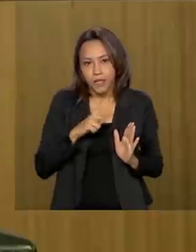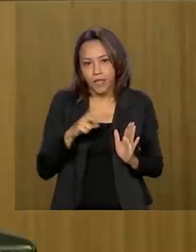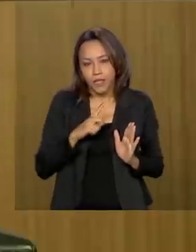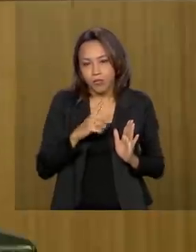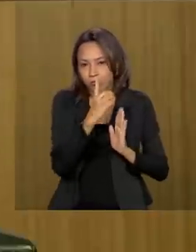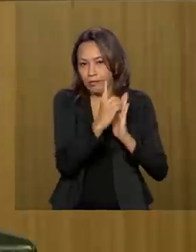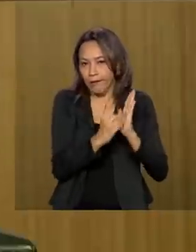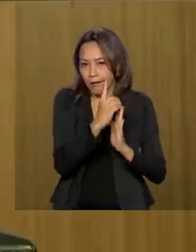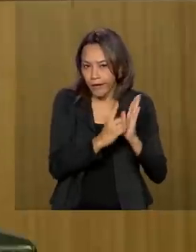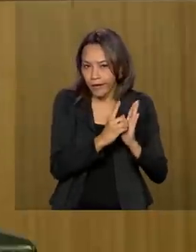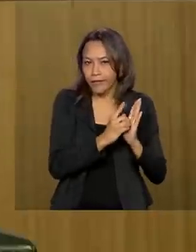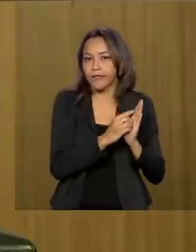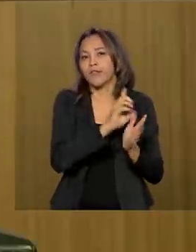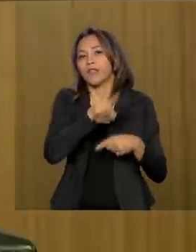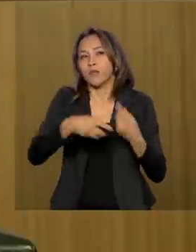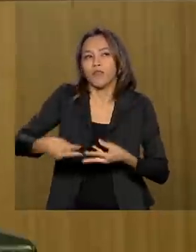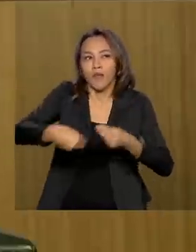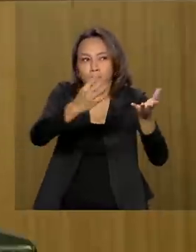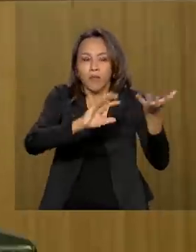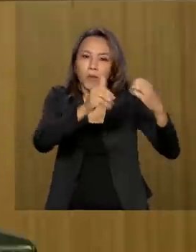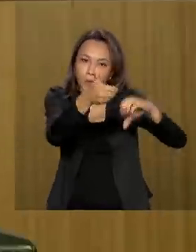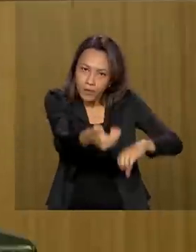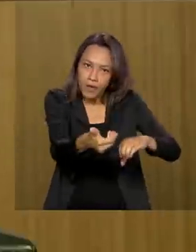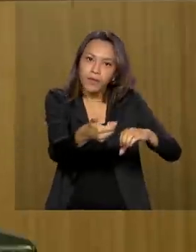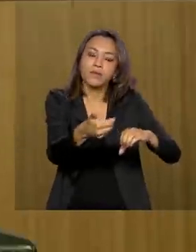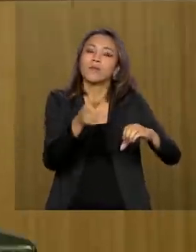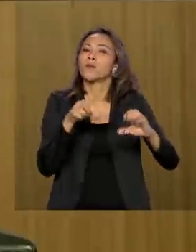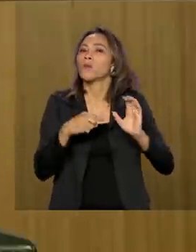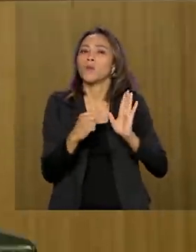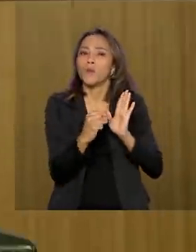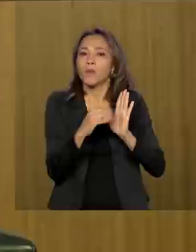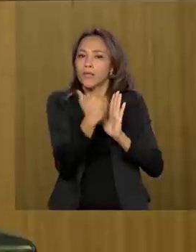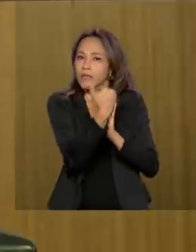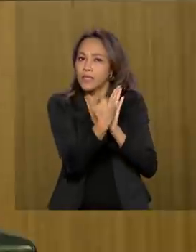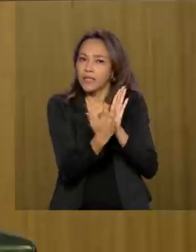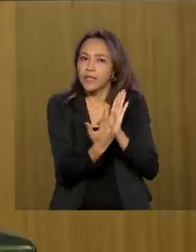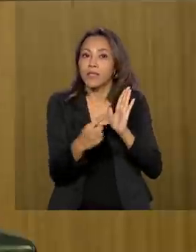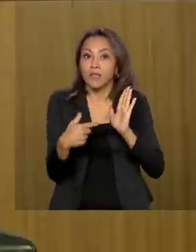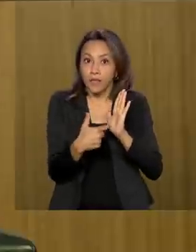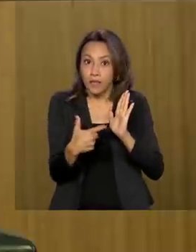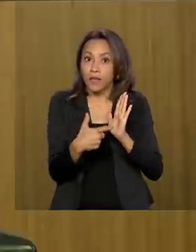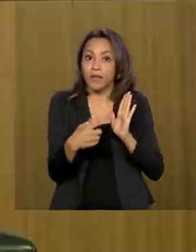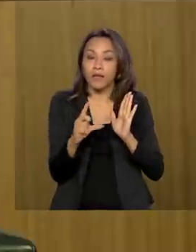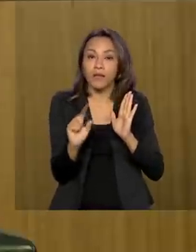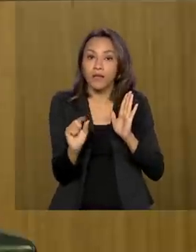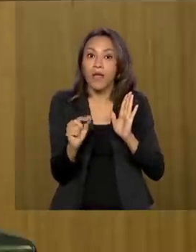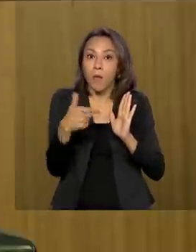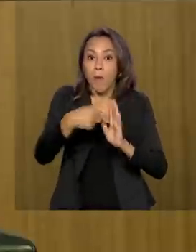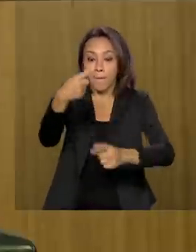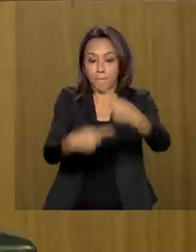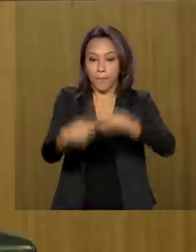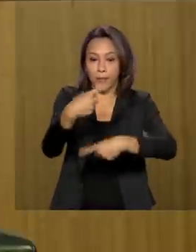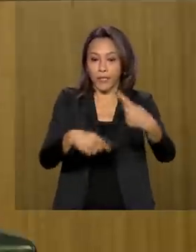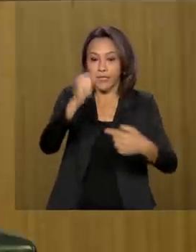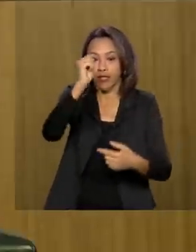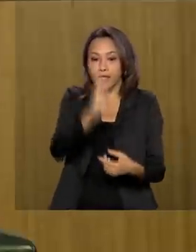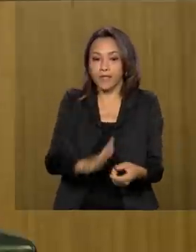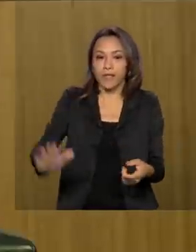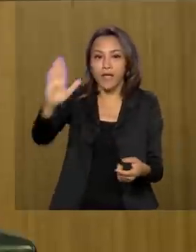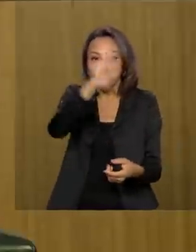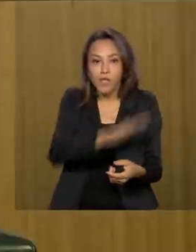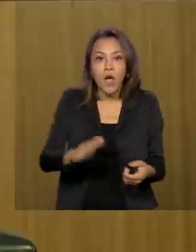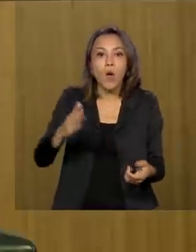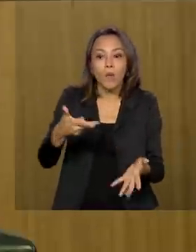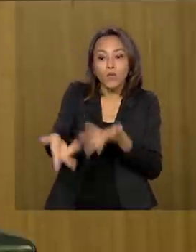no formato de lei, passou pelo Congresso Nacional, e estabelece um mecanismo que seria essa Política Nacional de Pagamentos para os